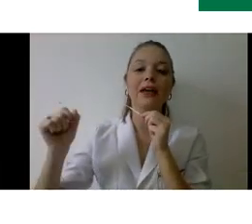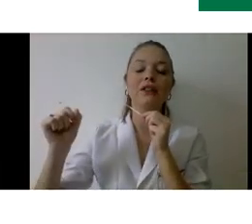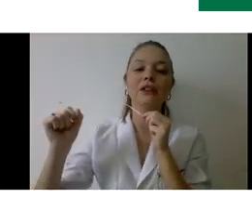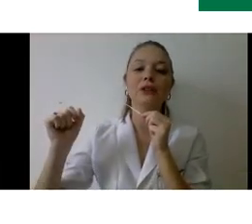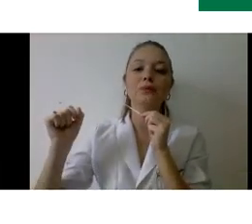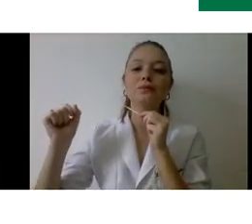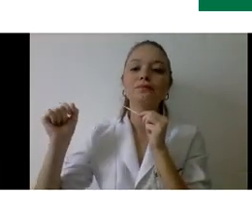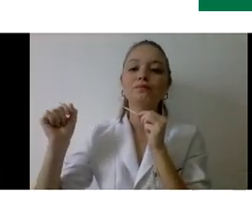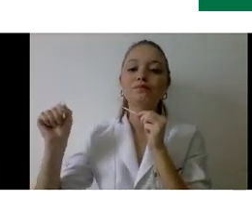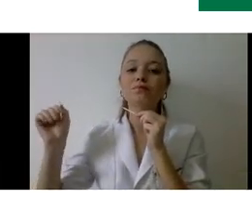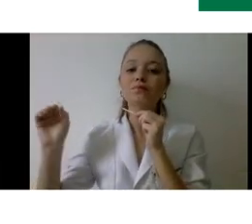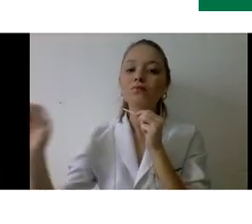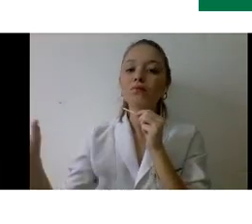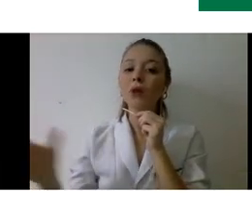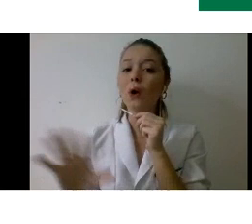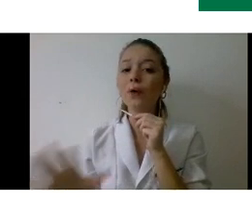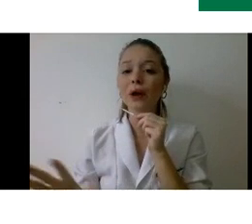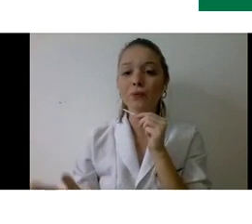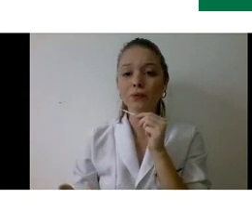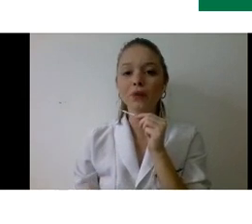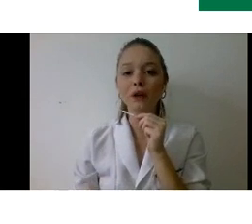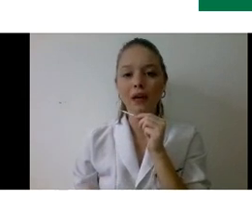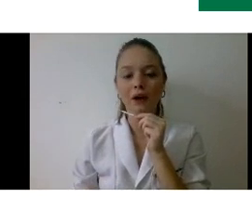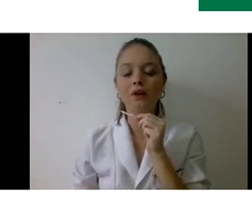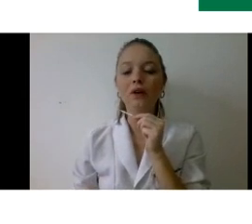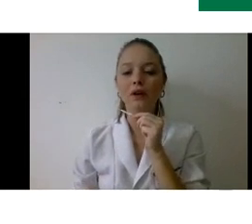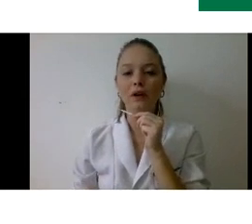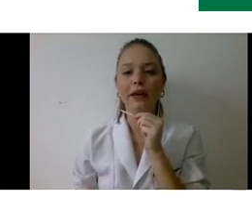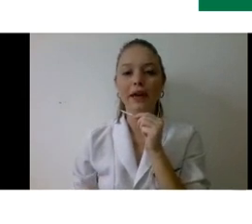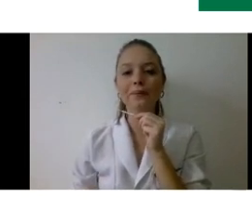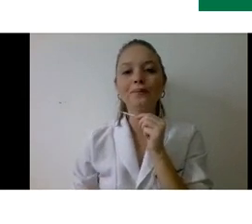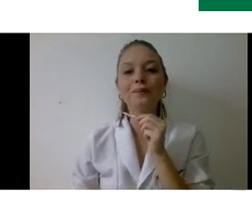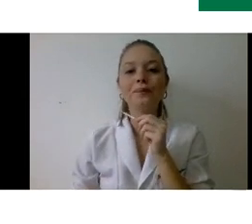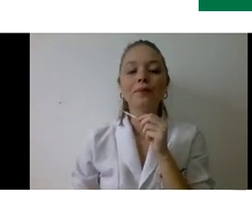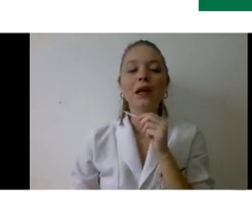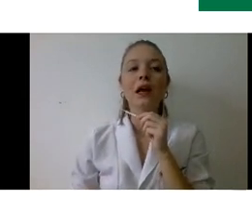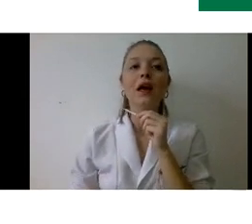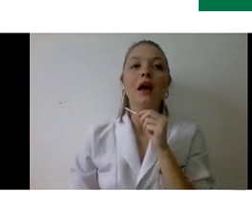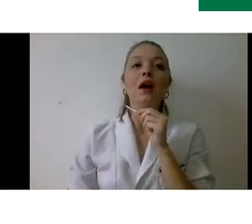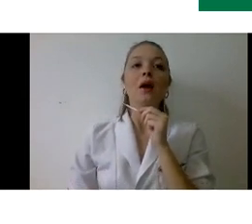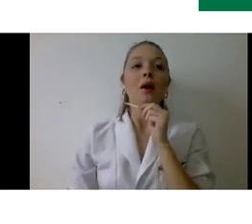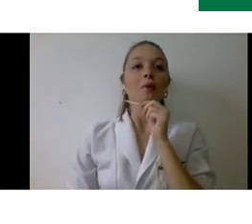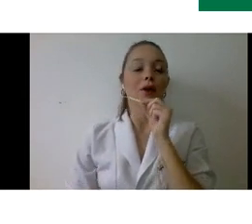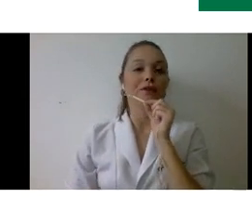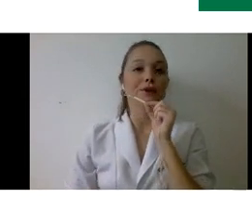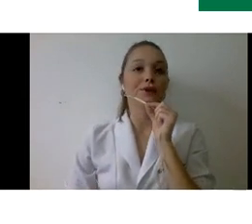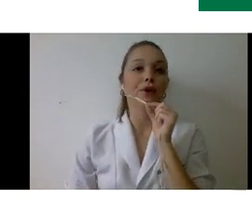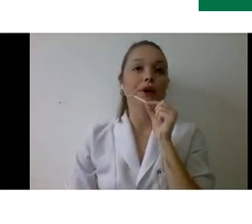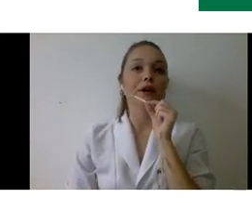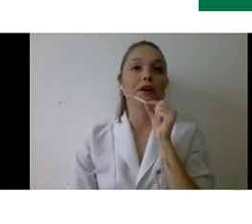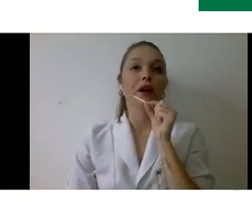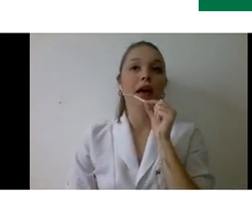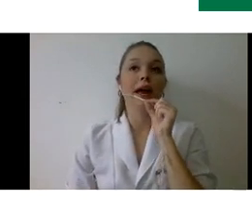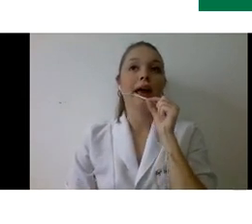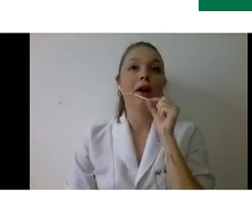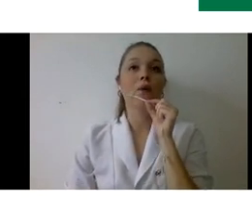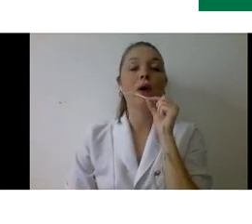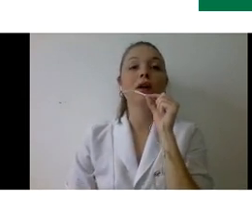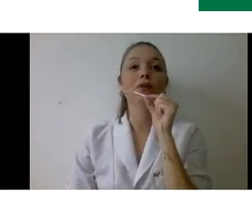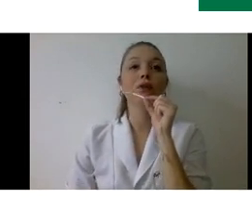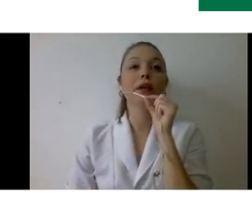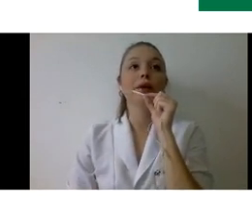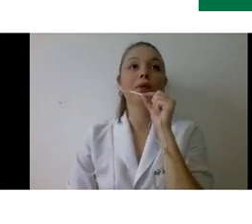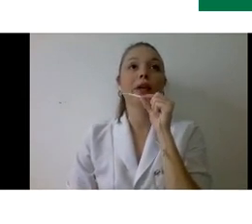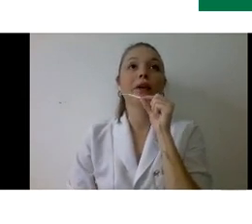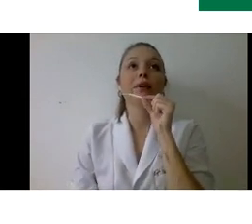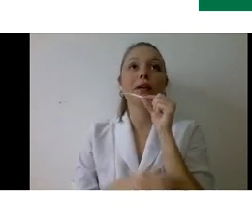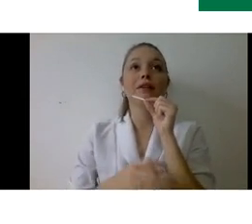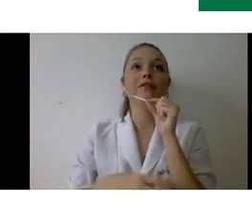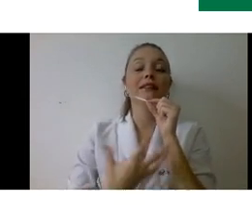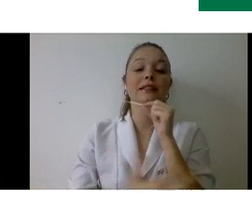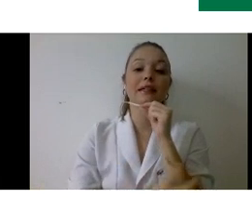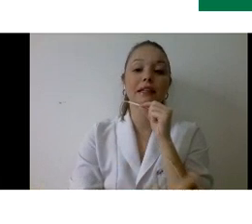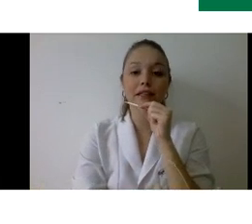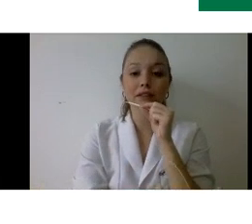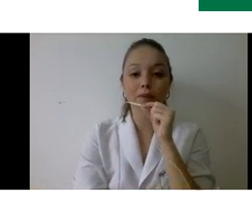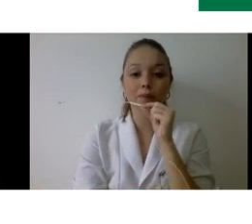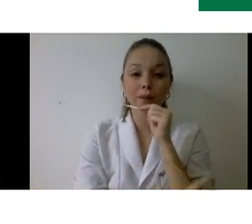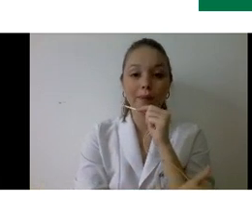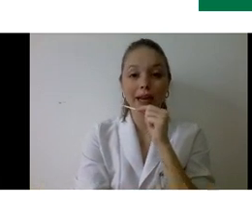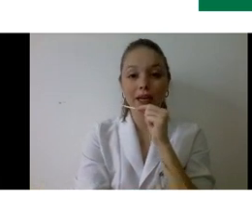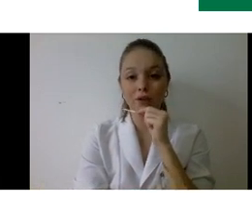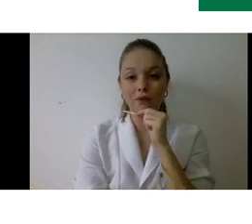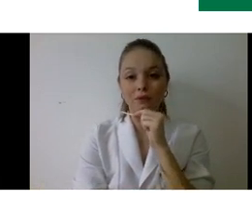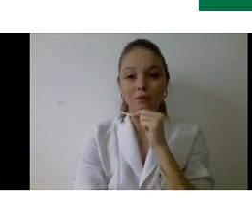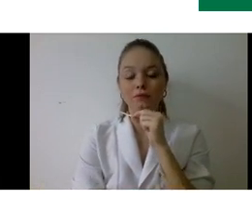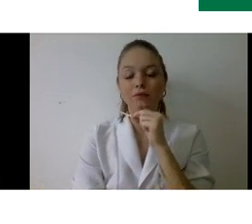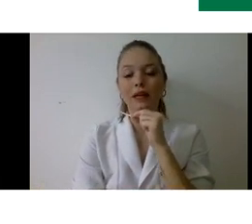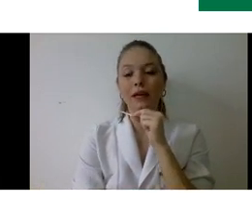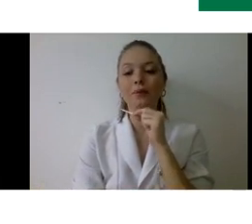passar quente, ou em algum local, ok? Professora, quando que eu tenho que levar essa criança